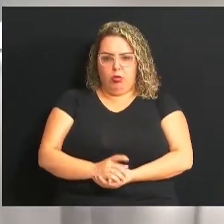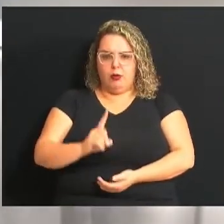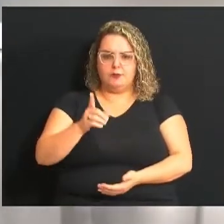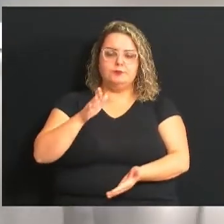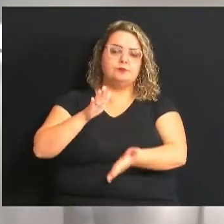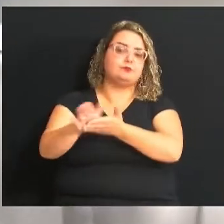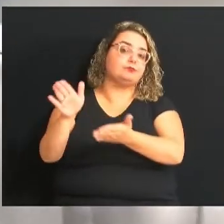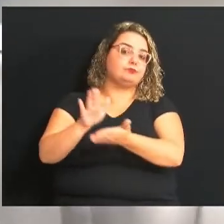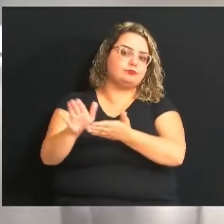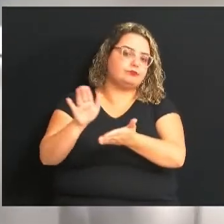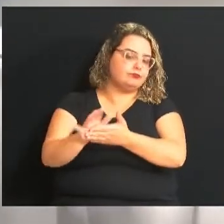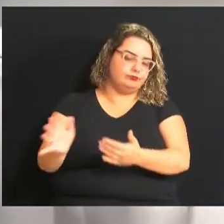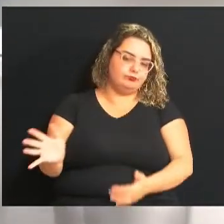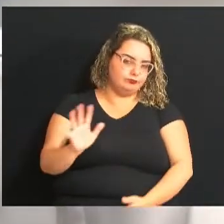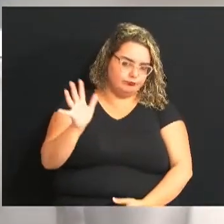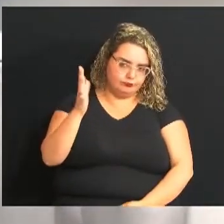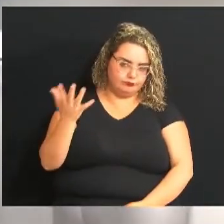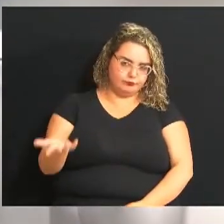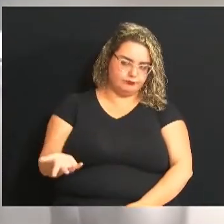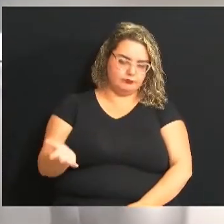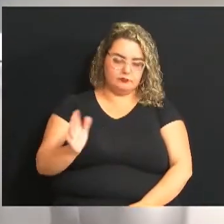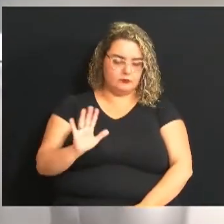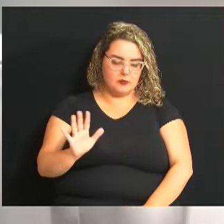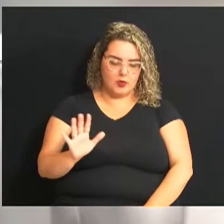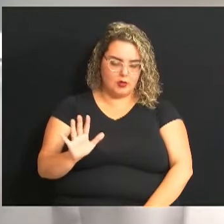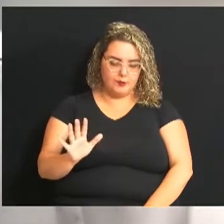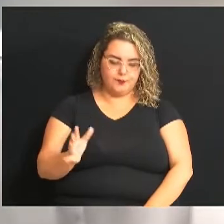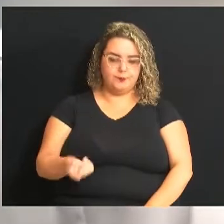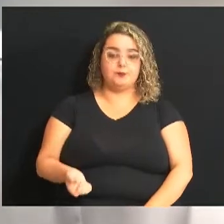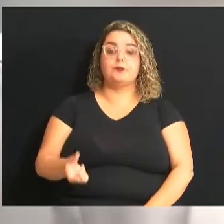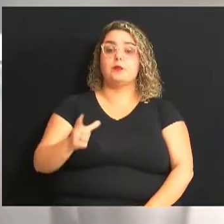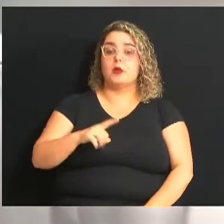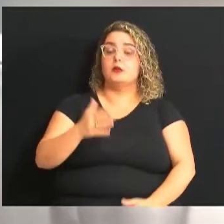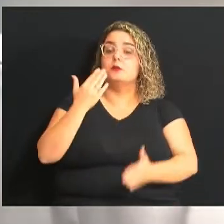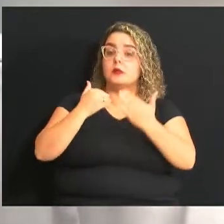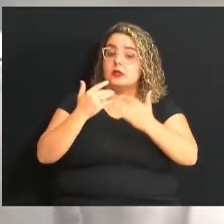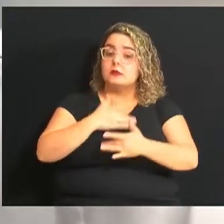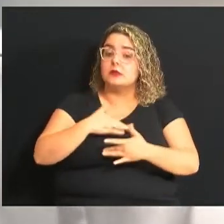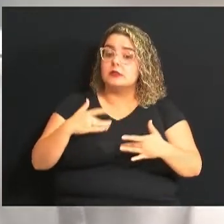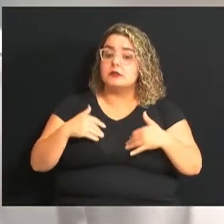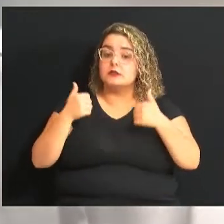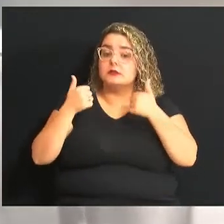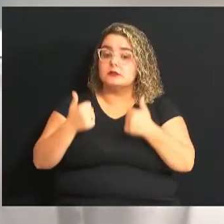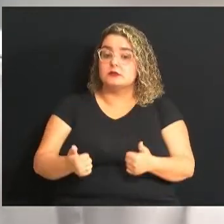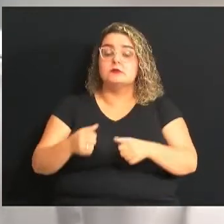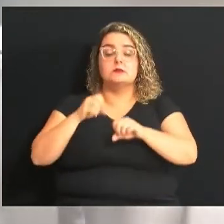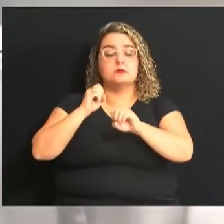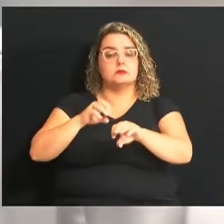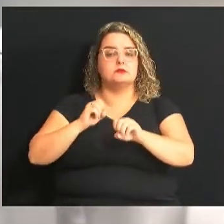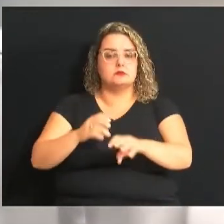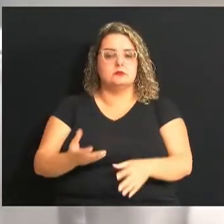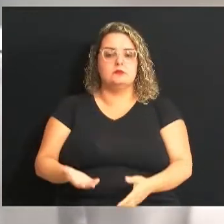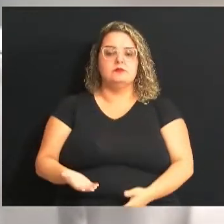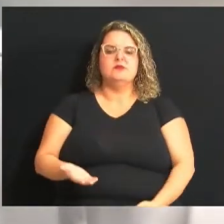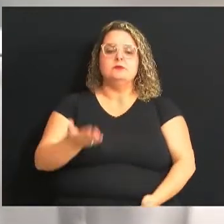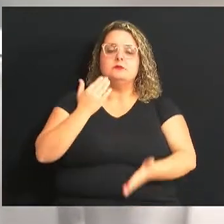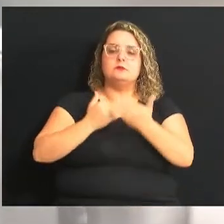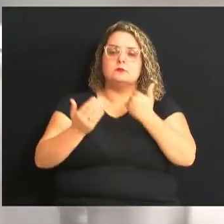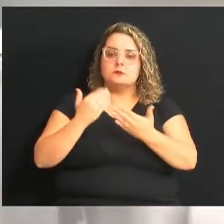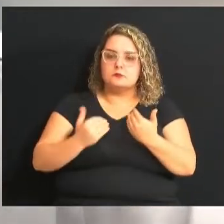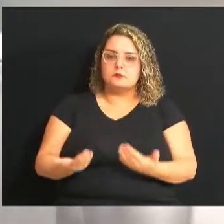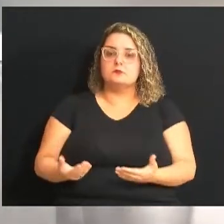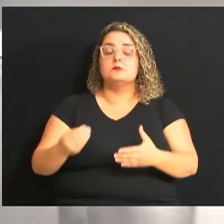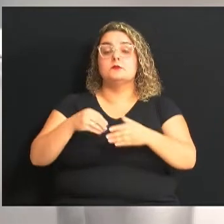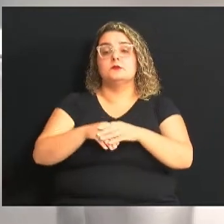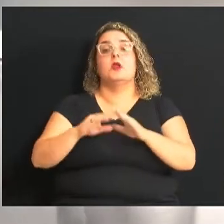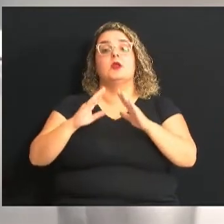alimentação. Então, o importante nessa criança é ter uma alimentação saudável, ter uma educação alimentar, que isso principalmente dentro de